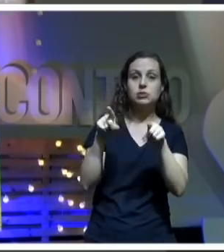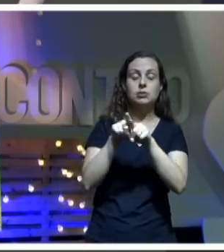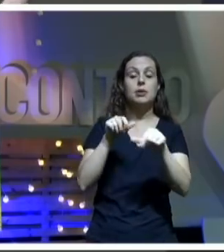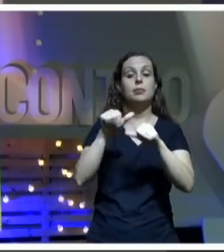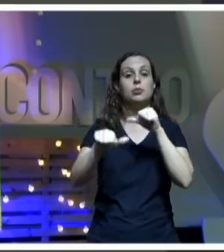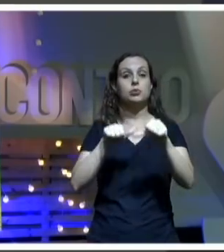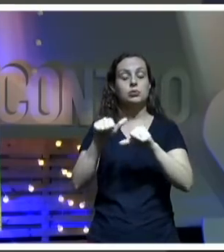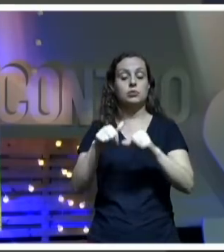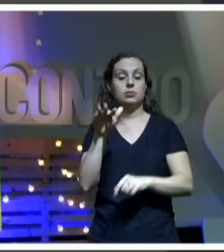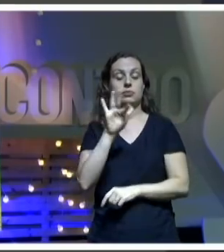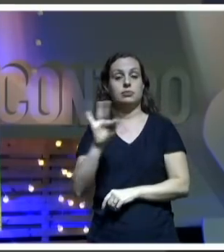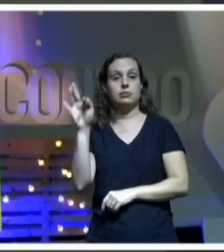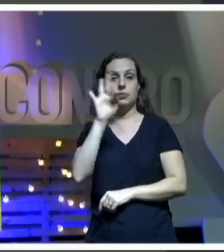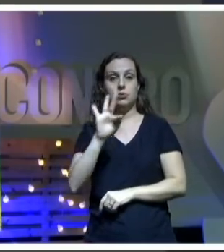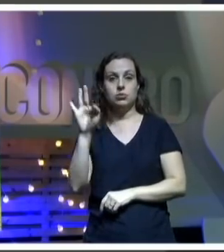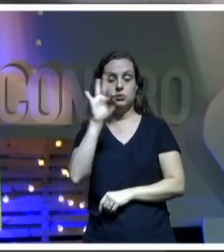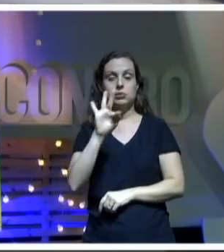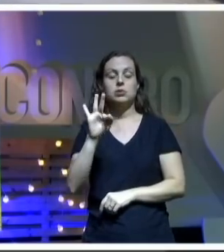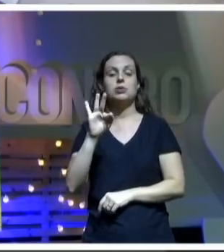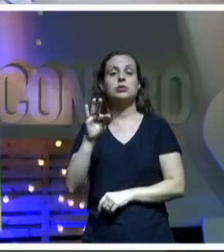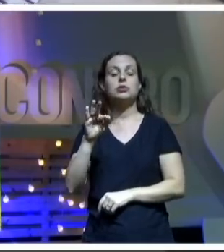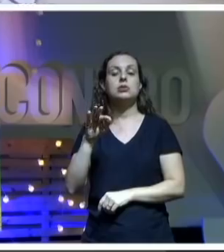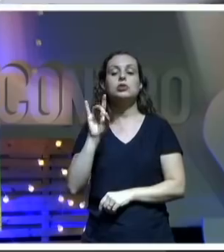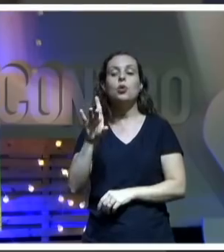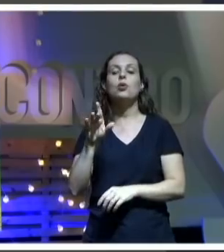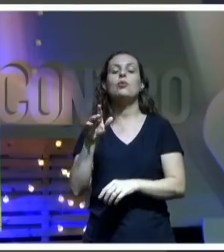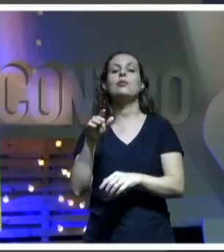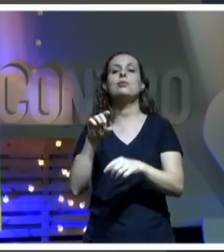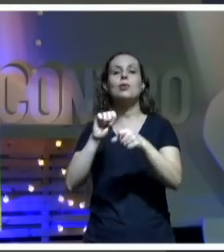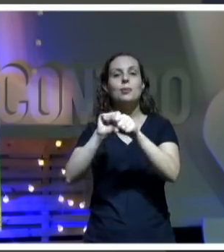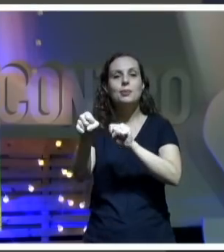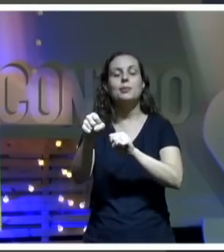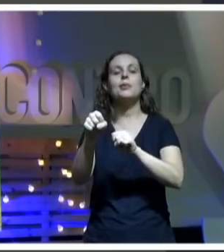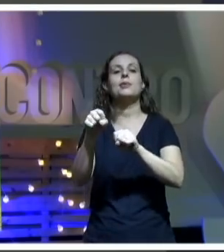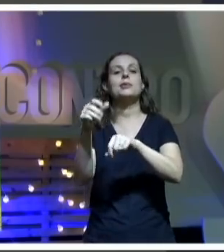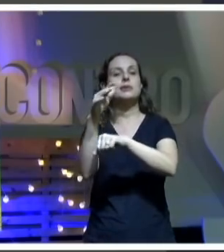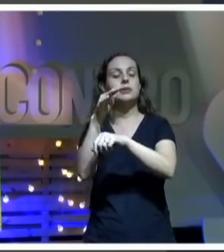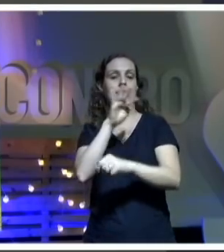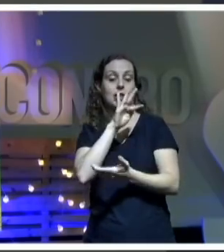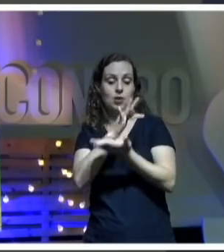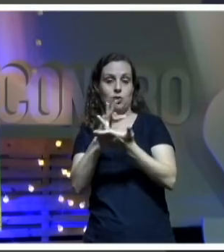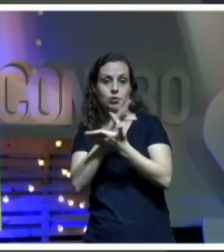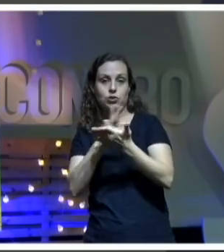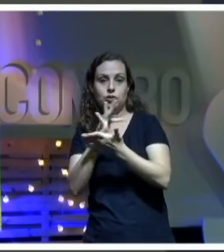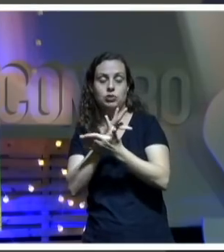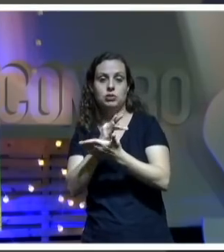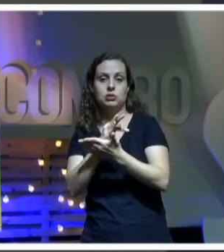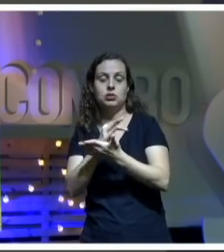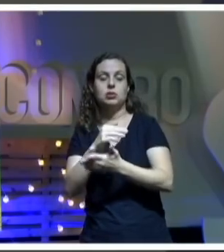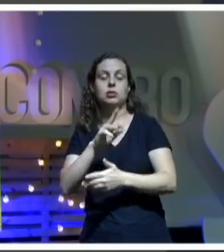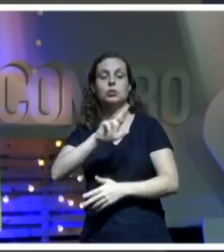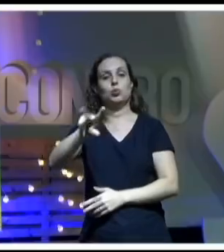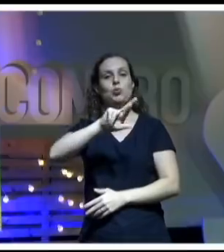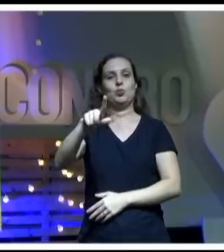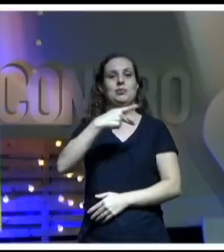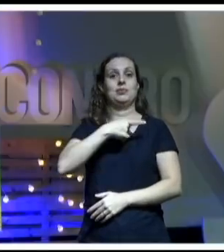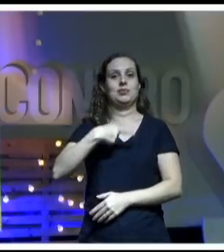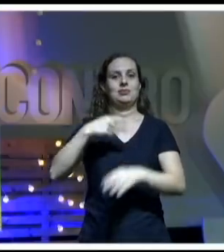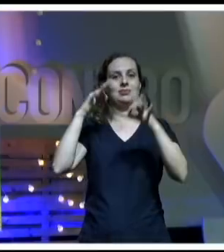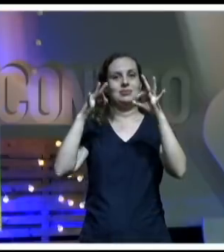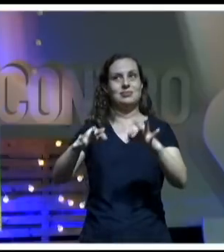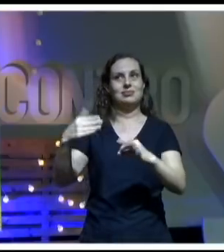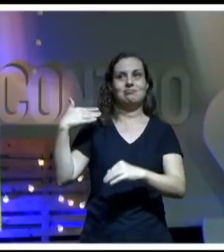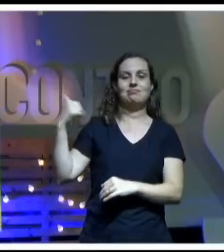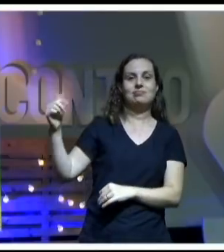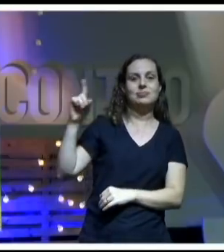faculdades de divindade e simplesmente começar a formatar e óleos acadêmicos e não mais pastores olha esses dois dados